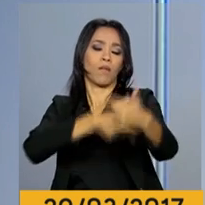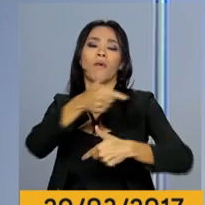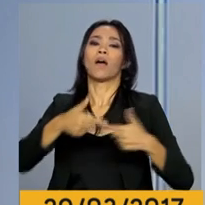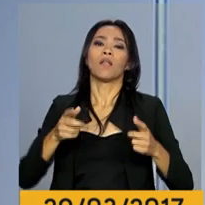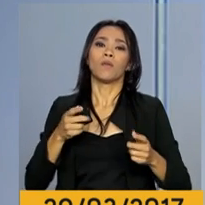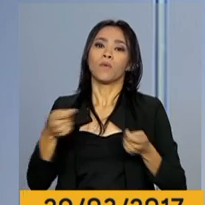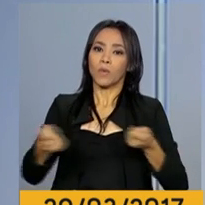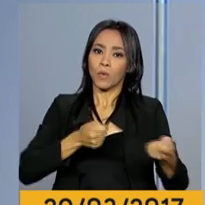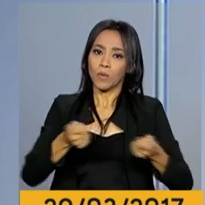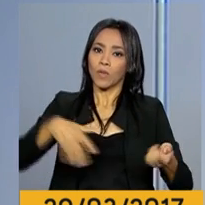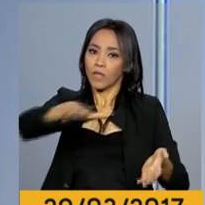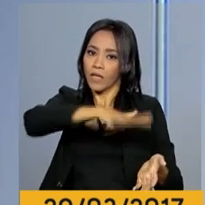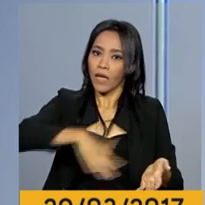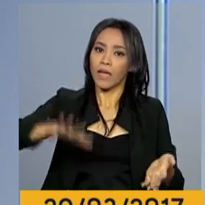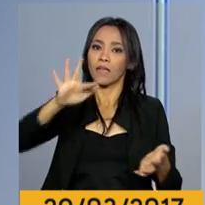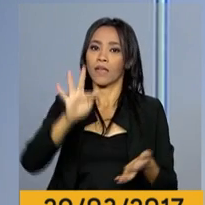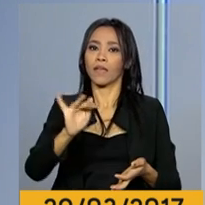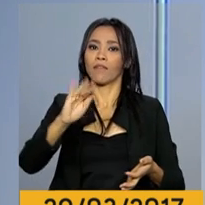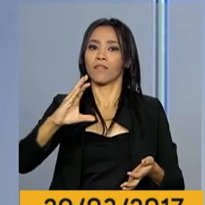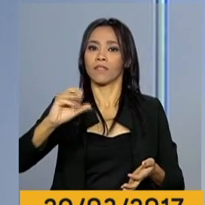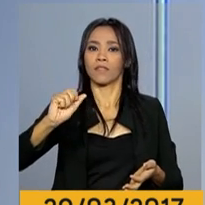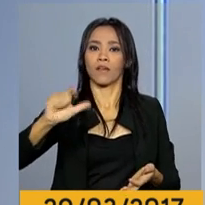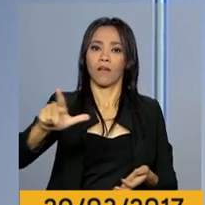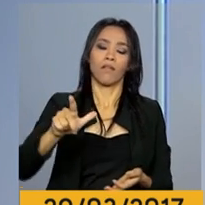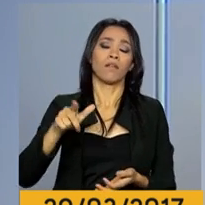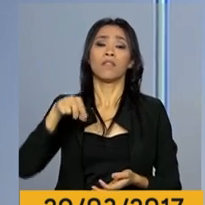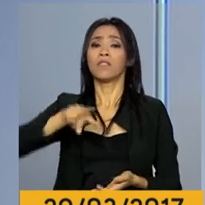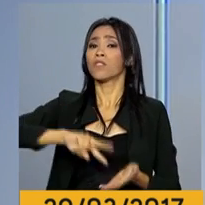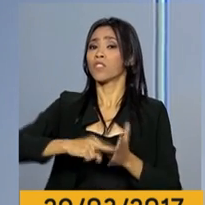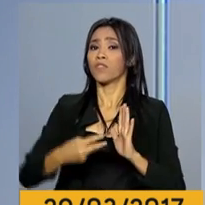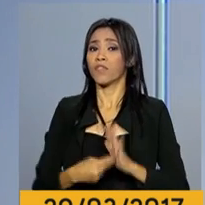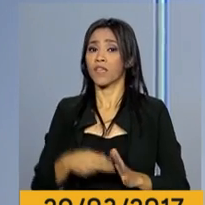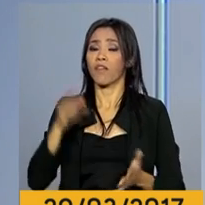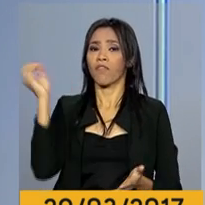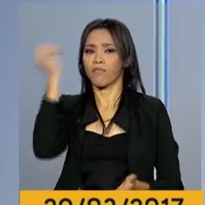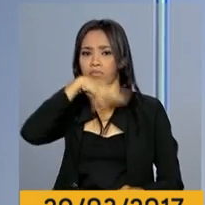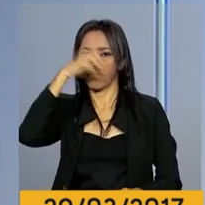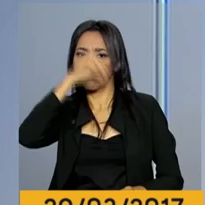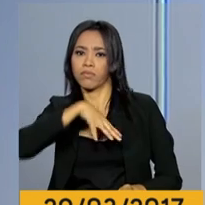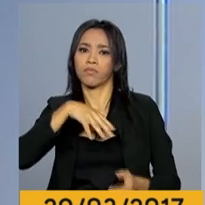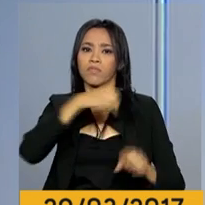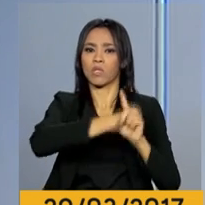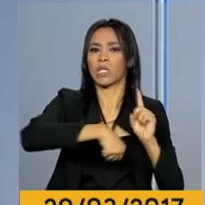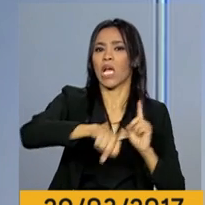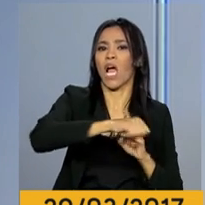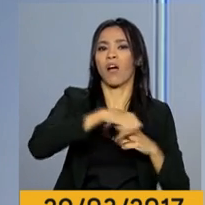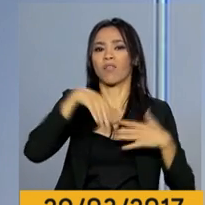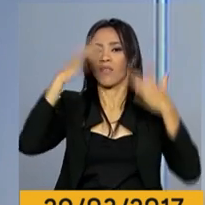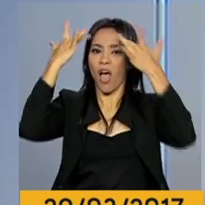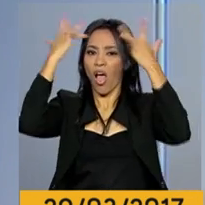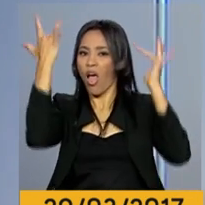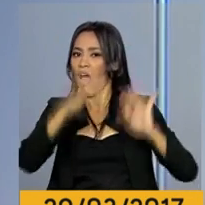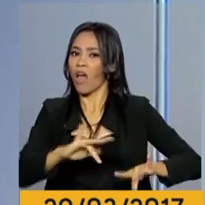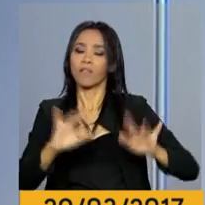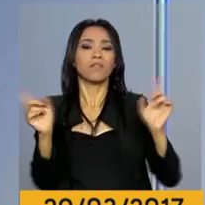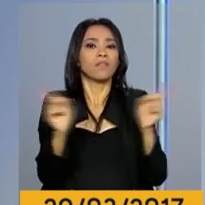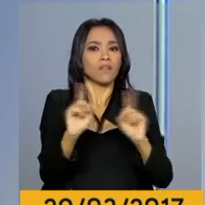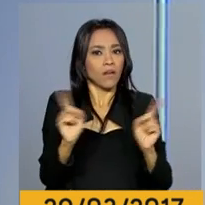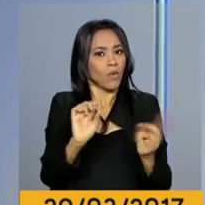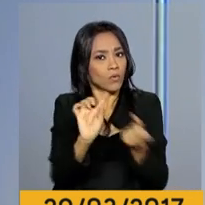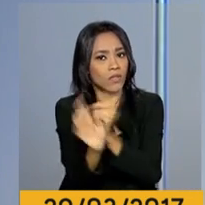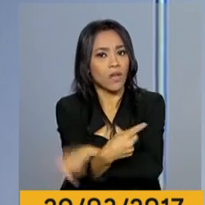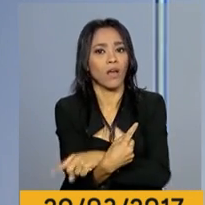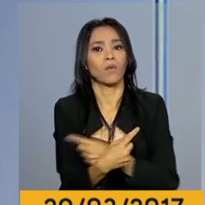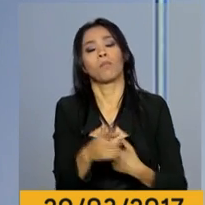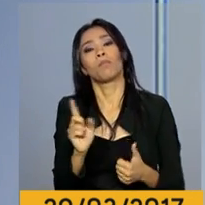mas a responsabilidade fiscal não significa irresponsabilidade social ao contrário nós somamos à responsabilidade social